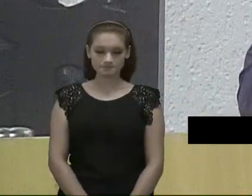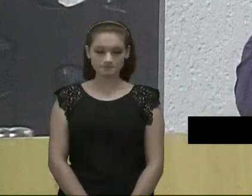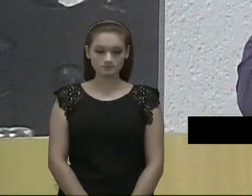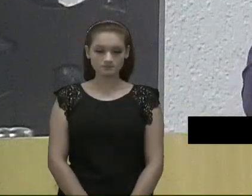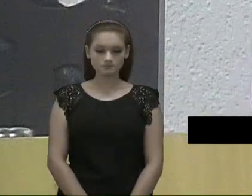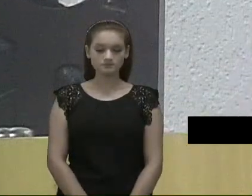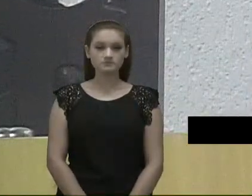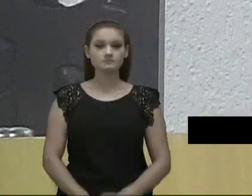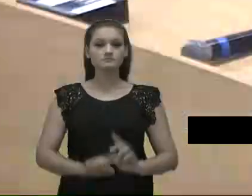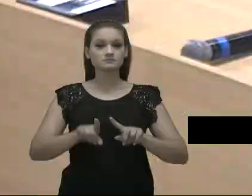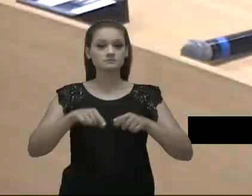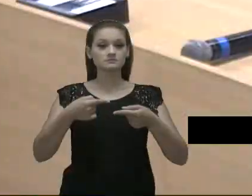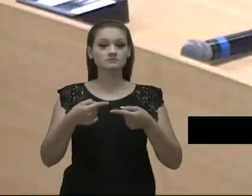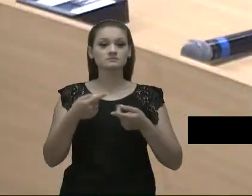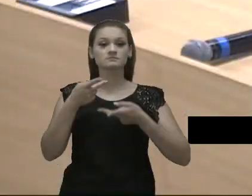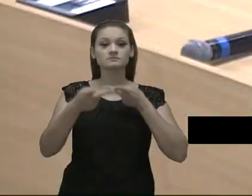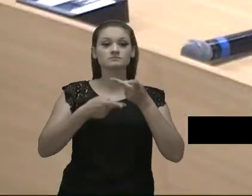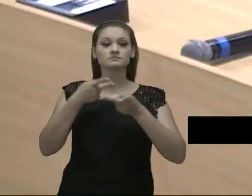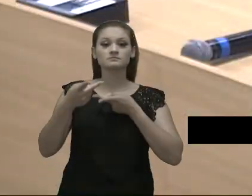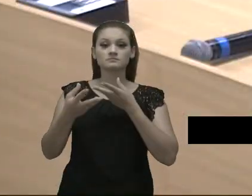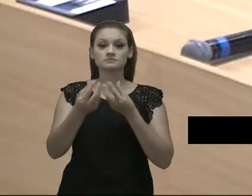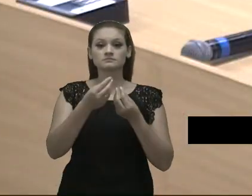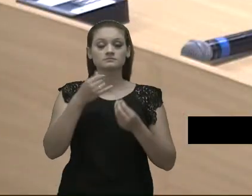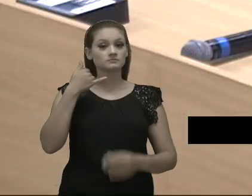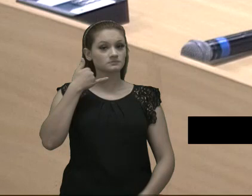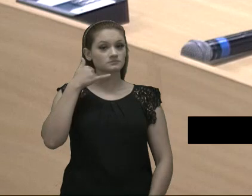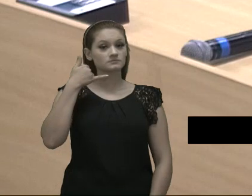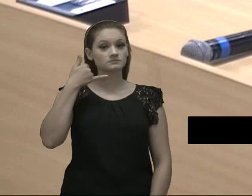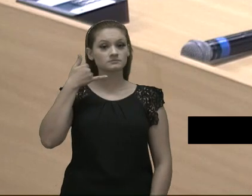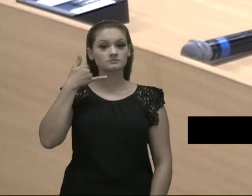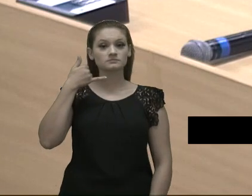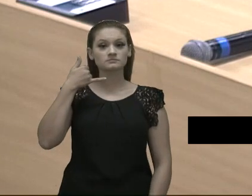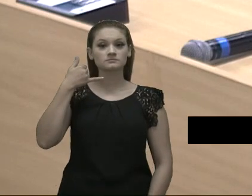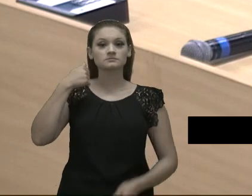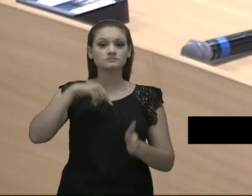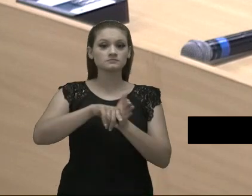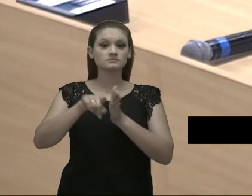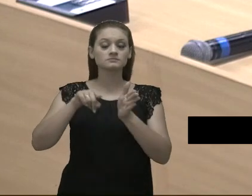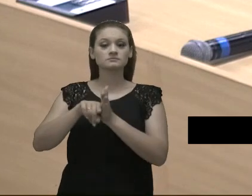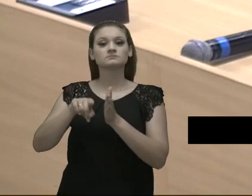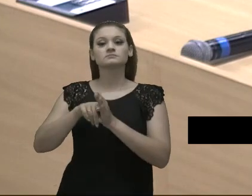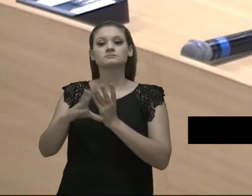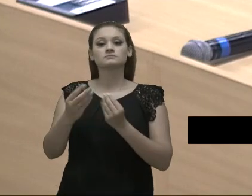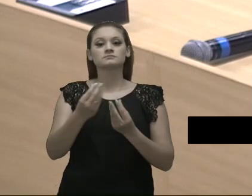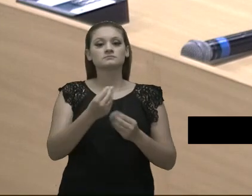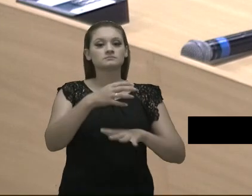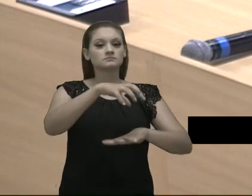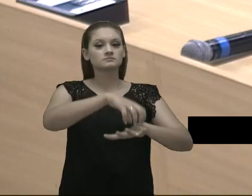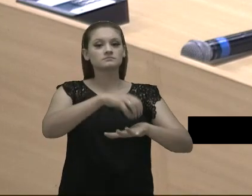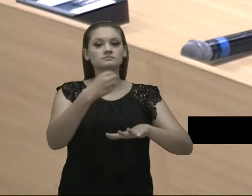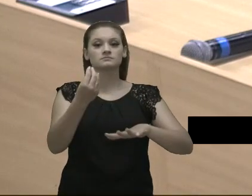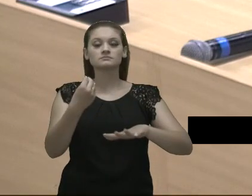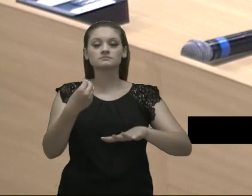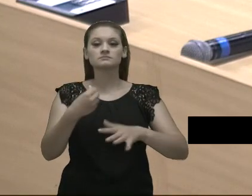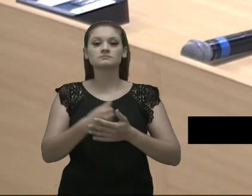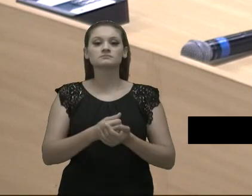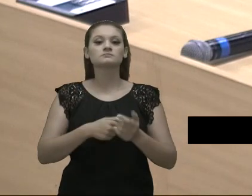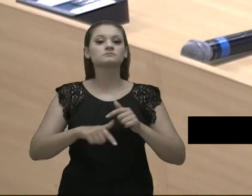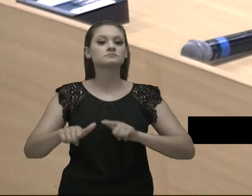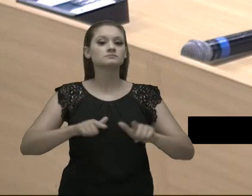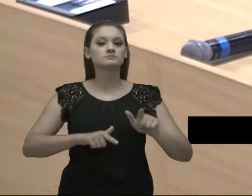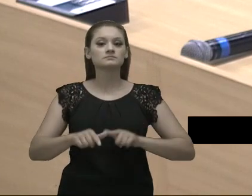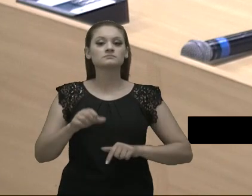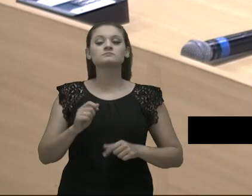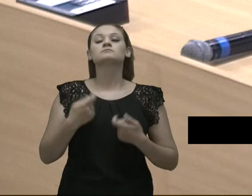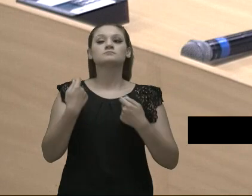Sim. Porém, a gente se fala muito através do telefone, que ela pergunta bastante sobre a unidade, como que está, e sempre que precisa, ela